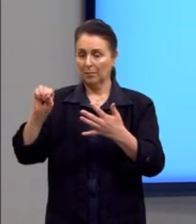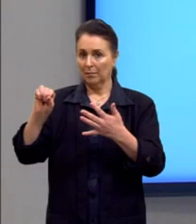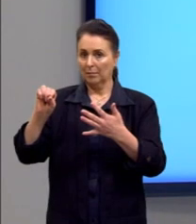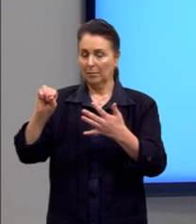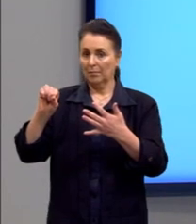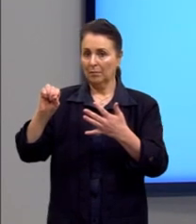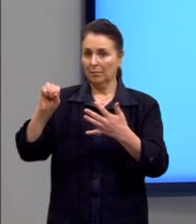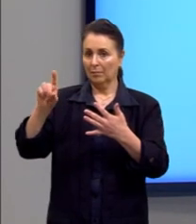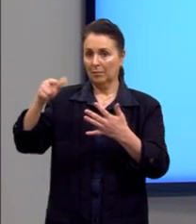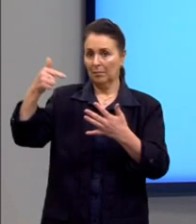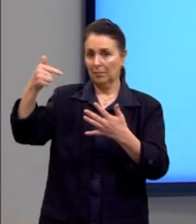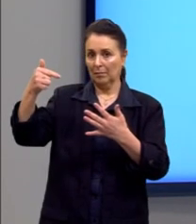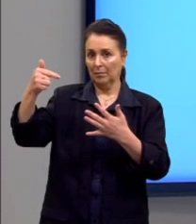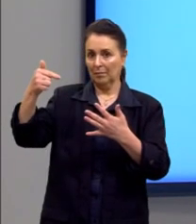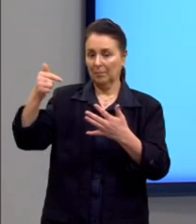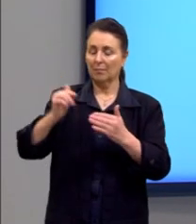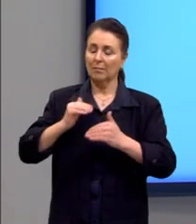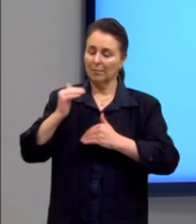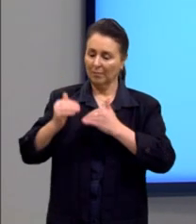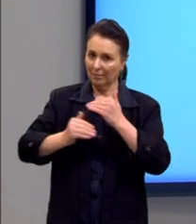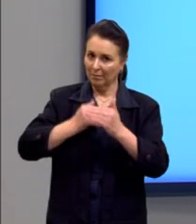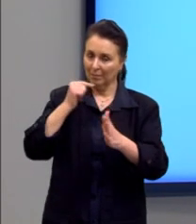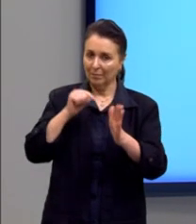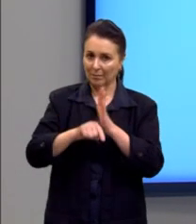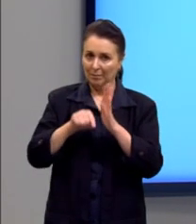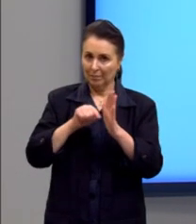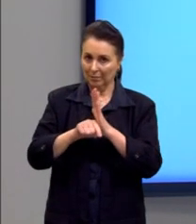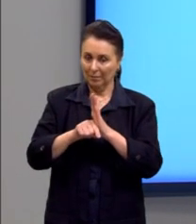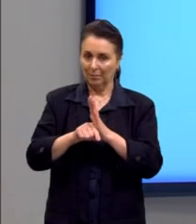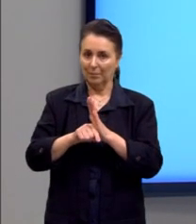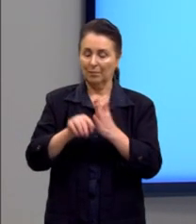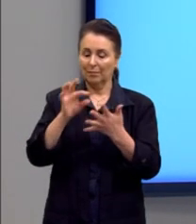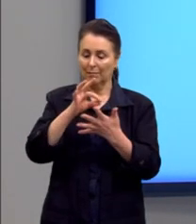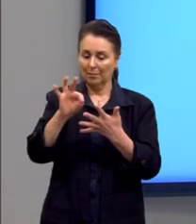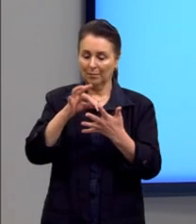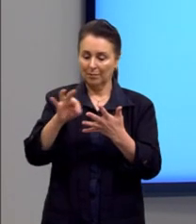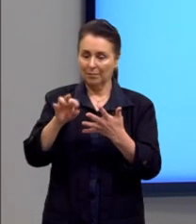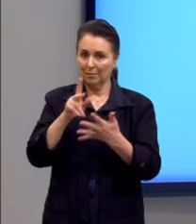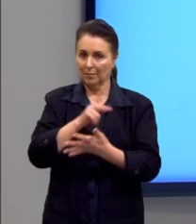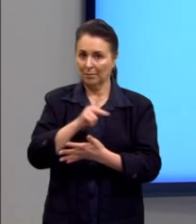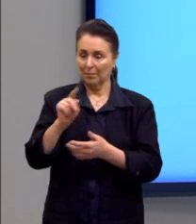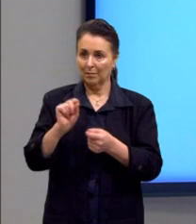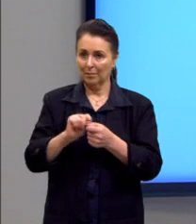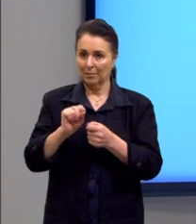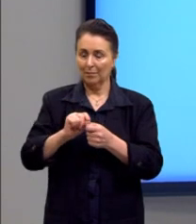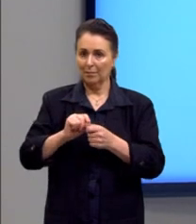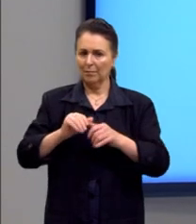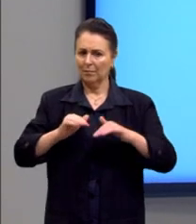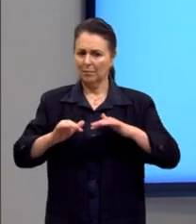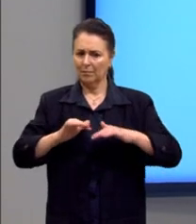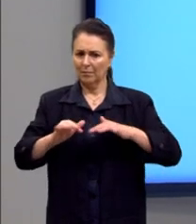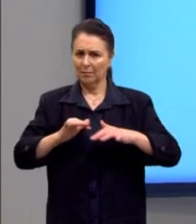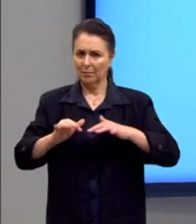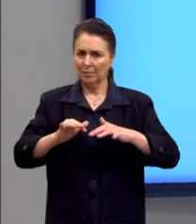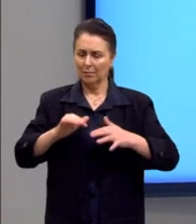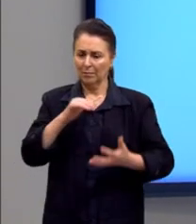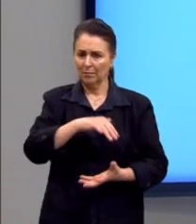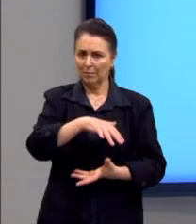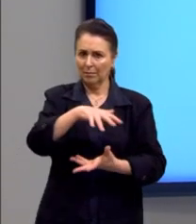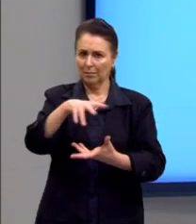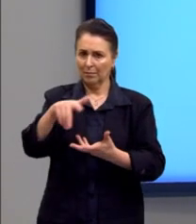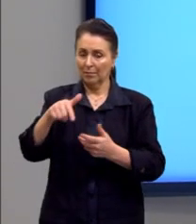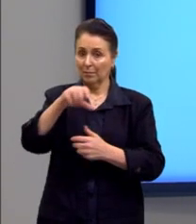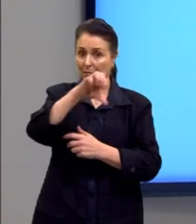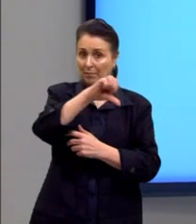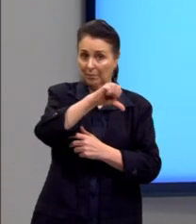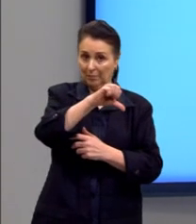horas então vamos desenvolver a nossa questão aqui eu destaquei as informações então terremoto de 9 graus de magnitude